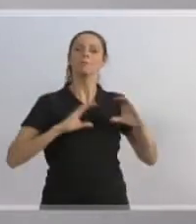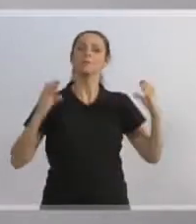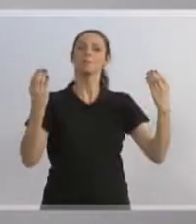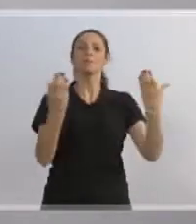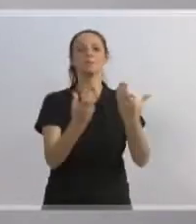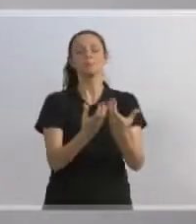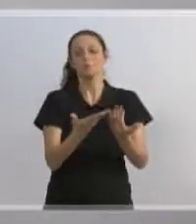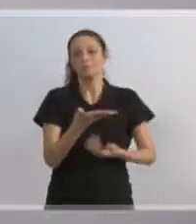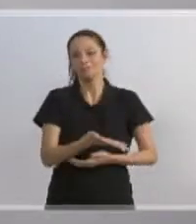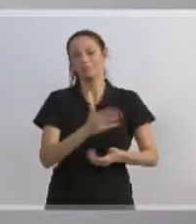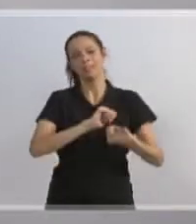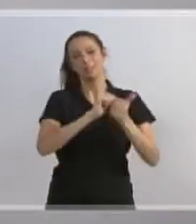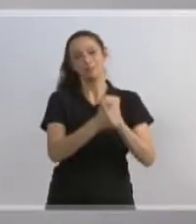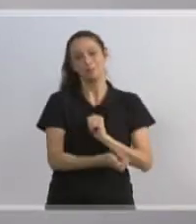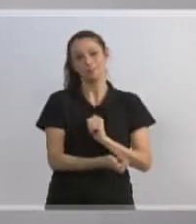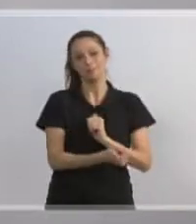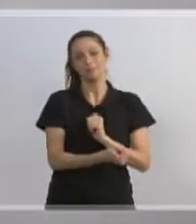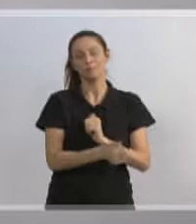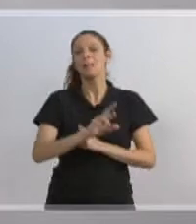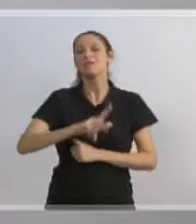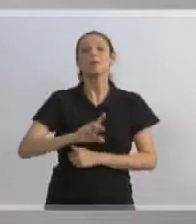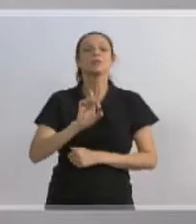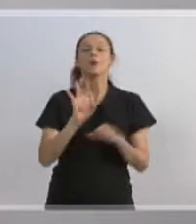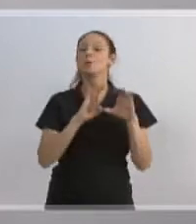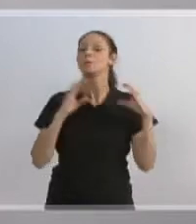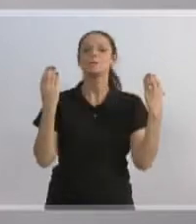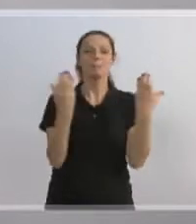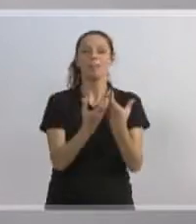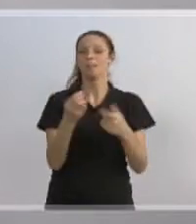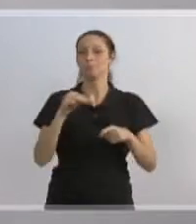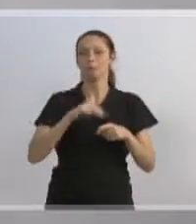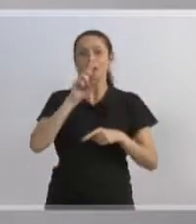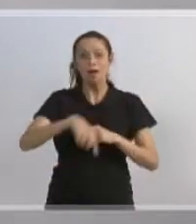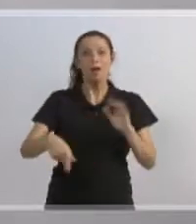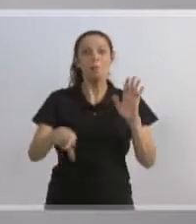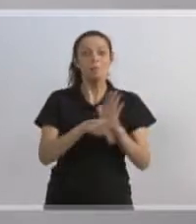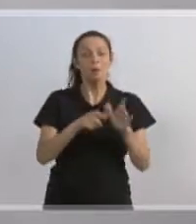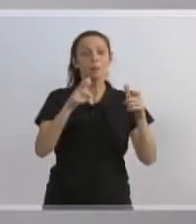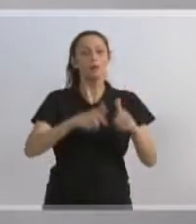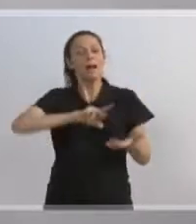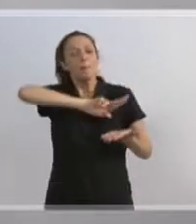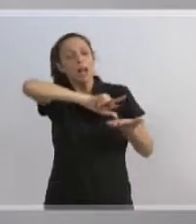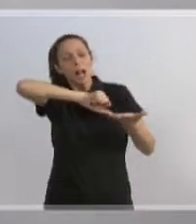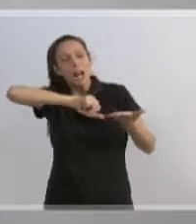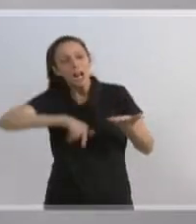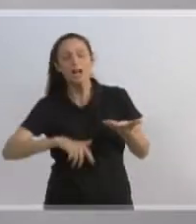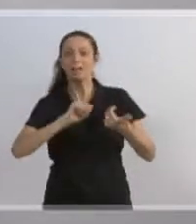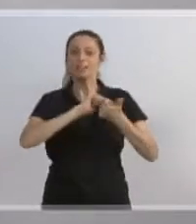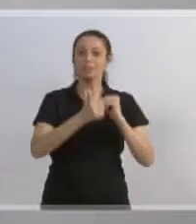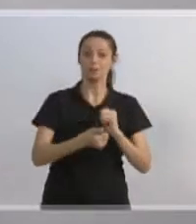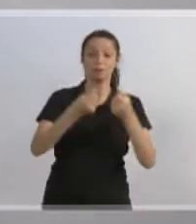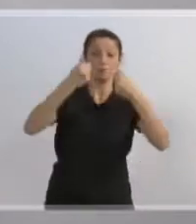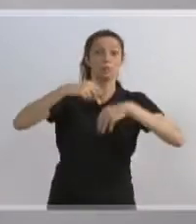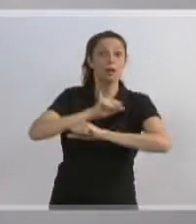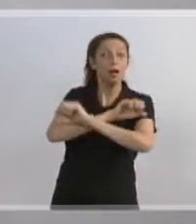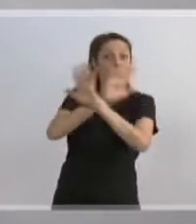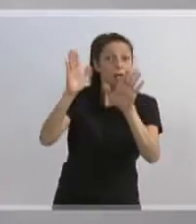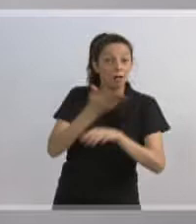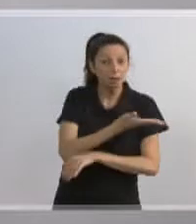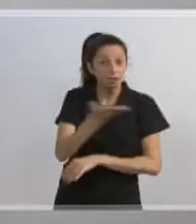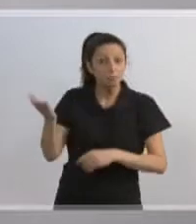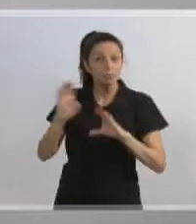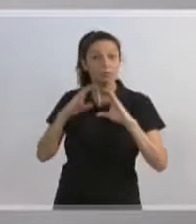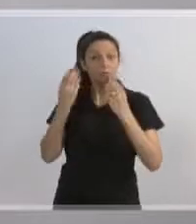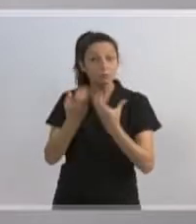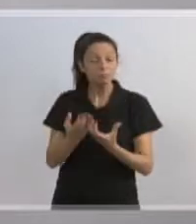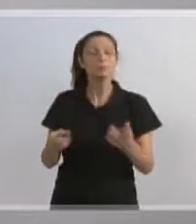complexo esportivo. Que não é só um estádio municipal, é um complexo esportivo. Deixar bem claro aqui para a comunidade. E, por outro lado,